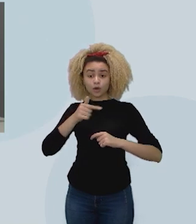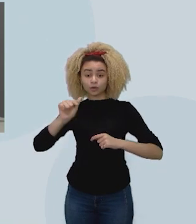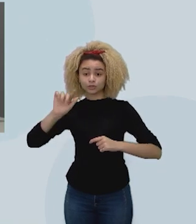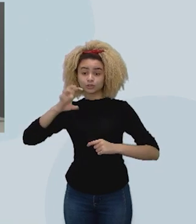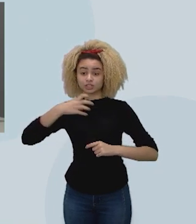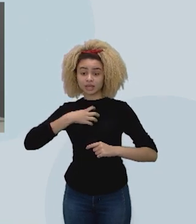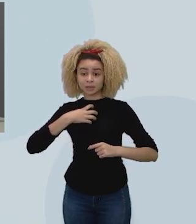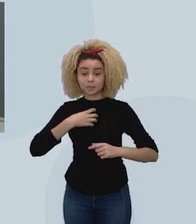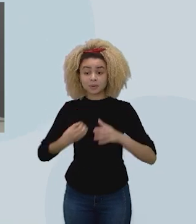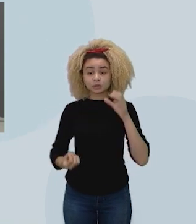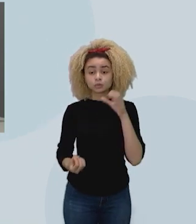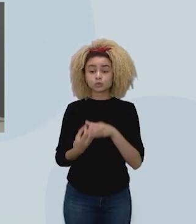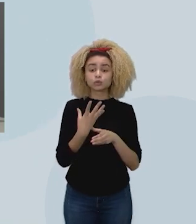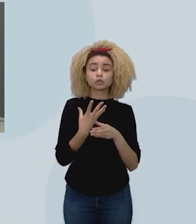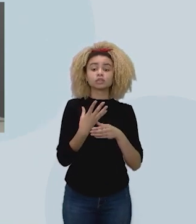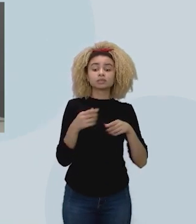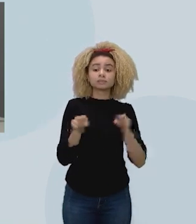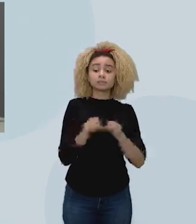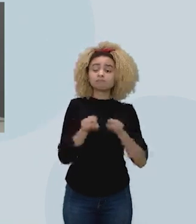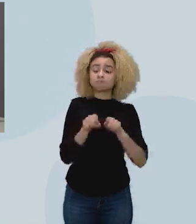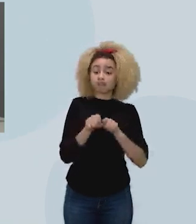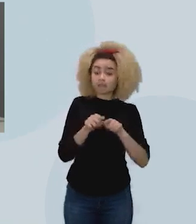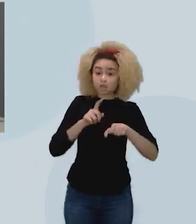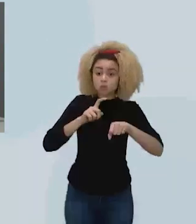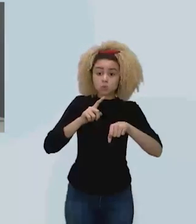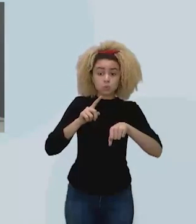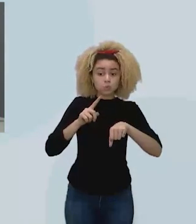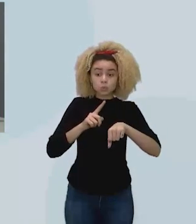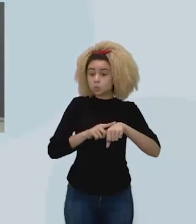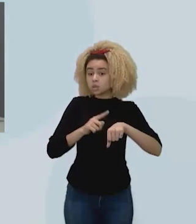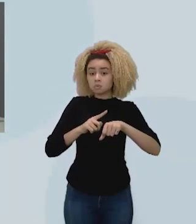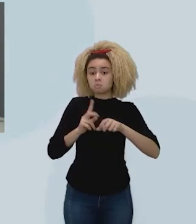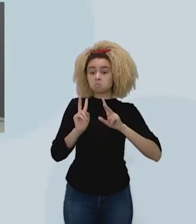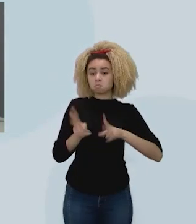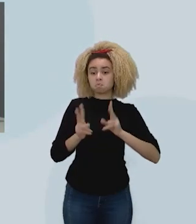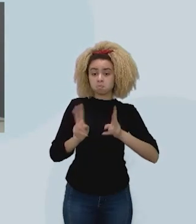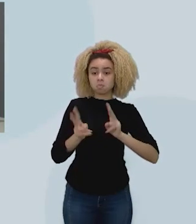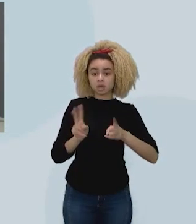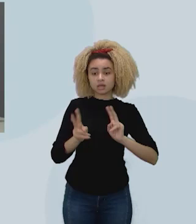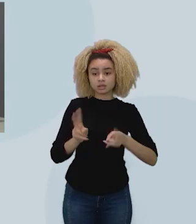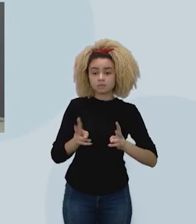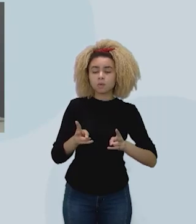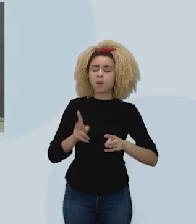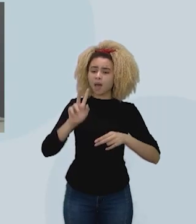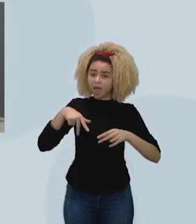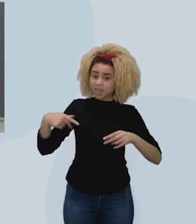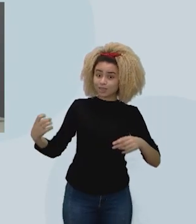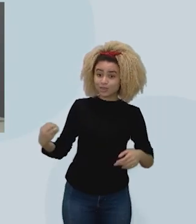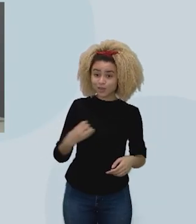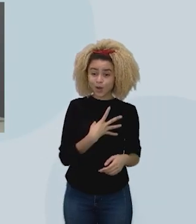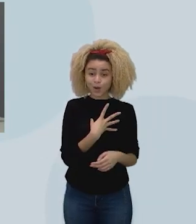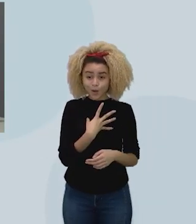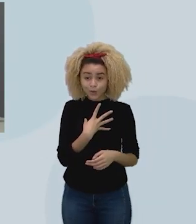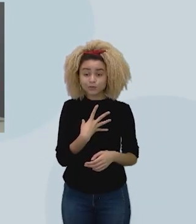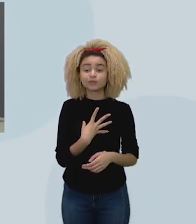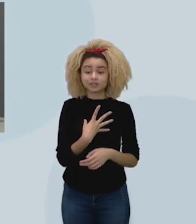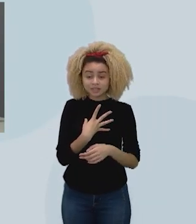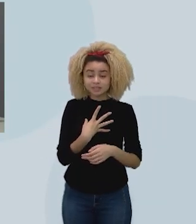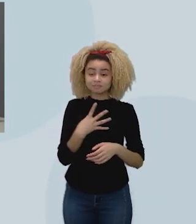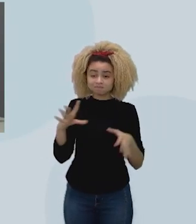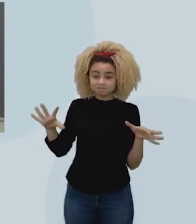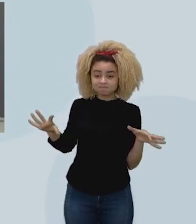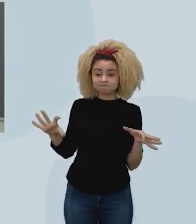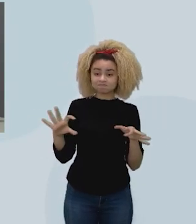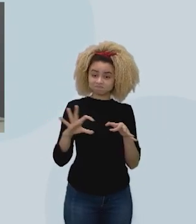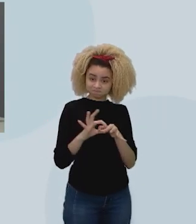ele surge ao mesmo tempo que a pop art, né? Eles são estéticas contemporâneas que em algum momento elas acabam